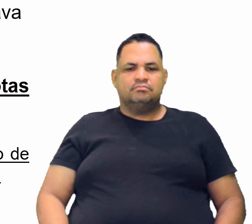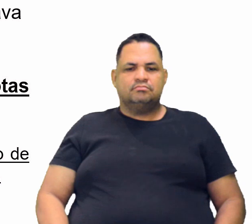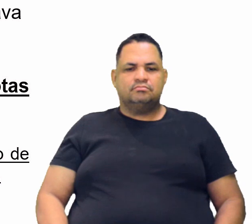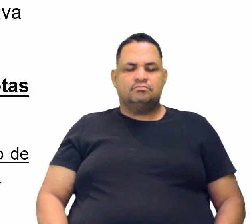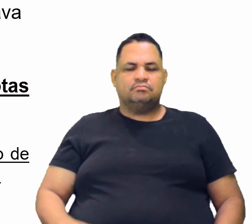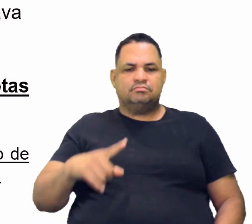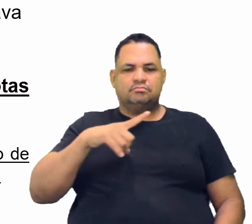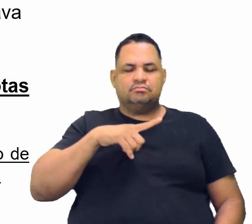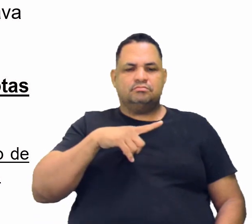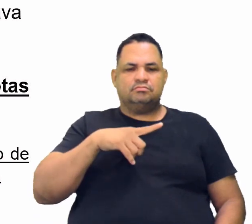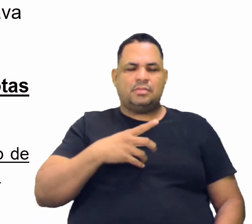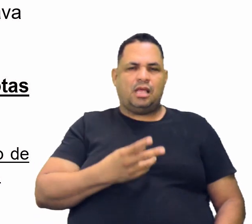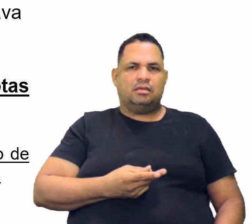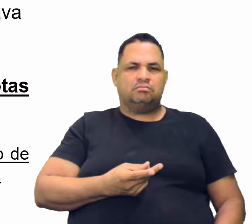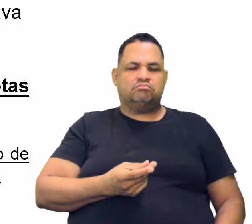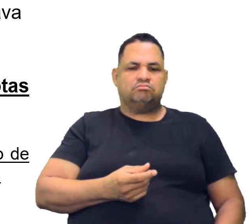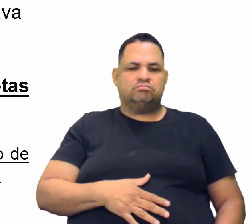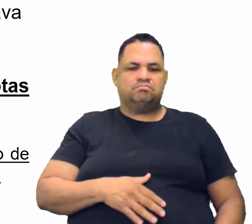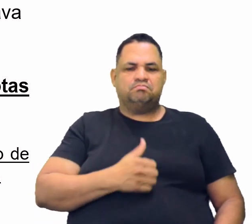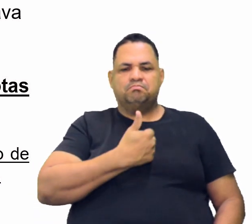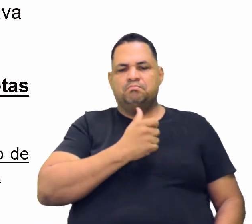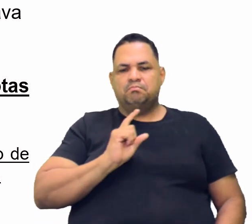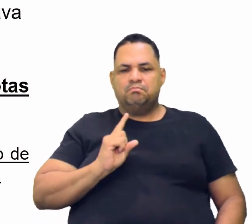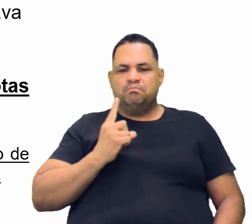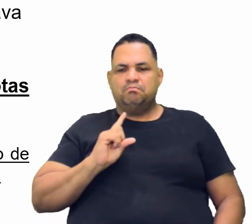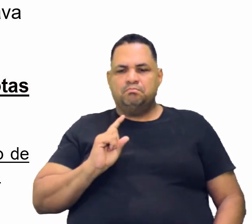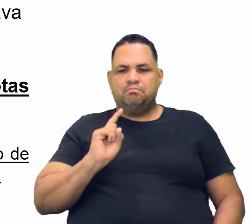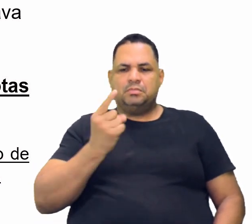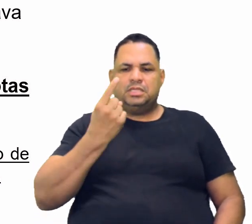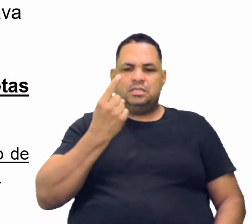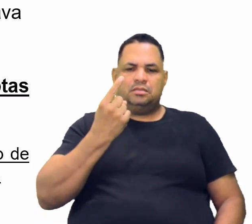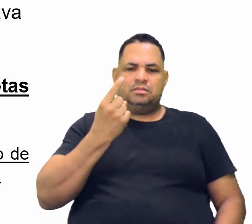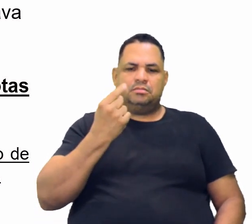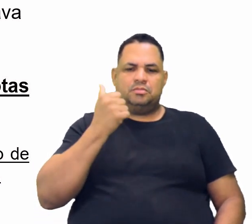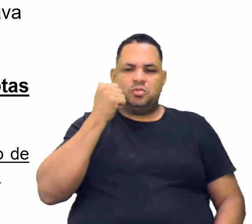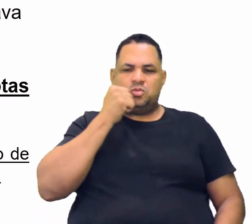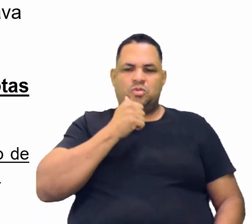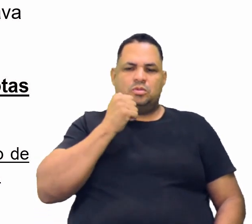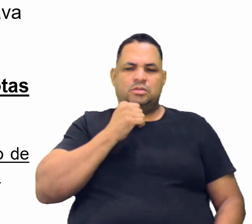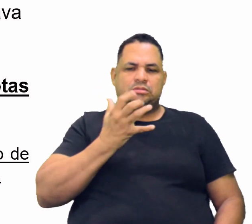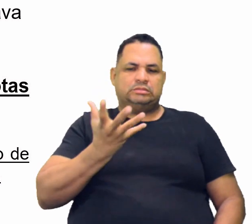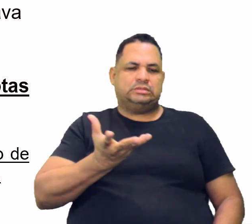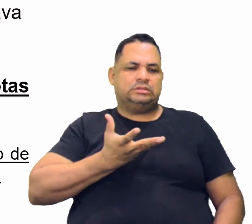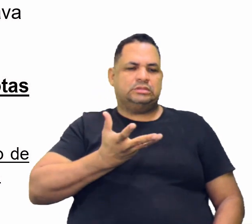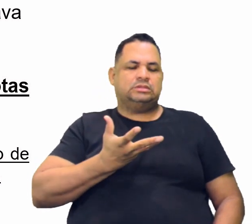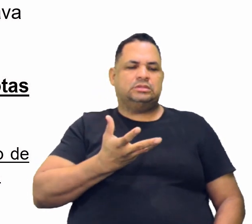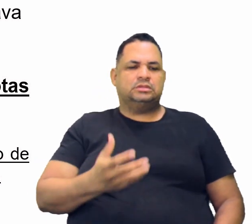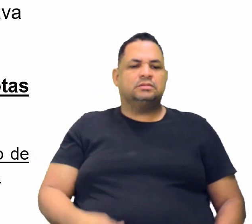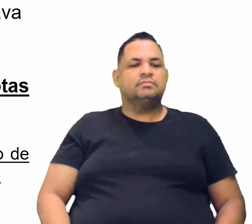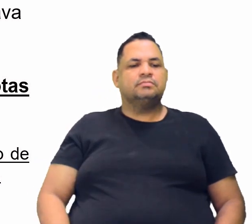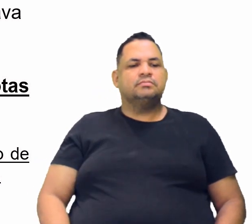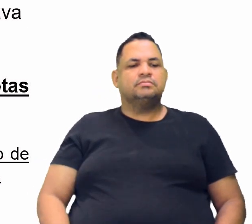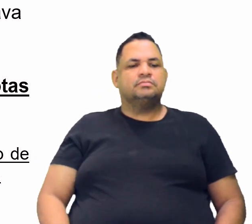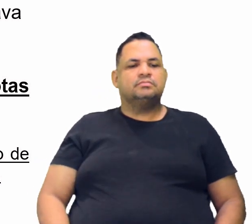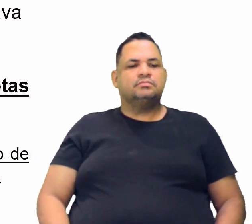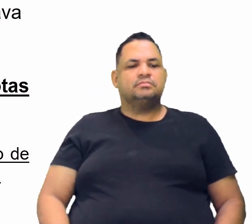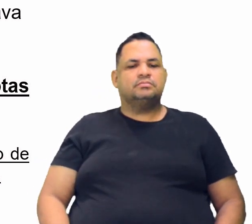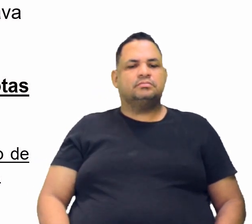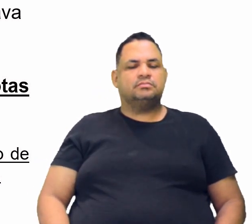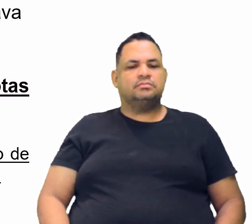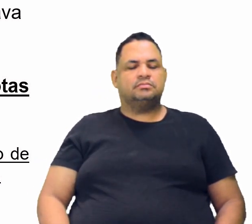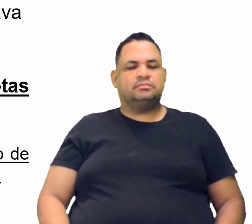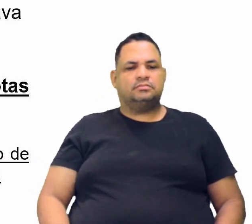ó, 1000 garotas a fim. Presta atenção. Esse verbo